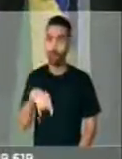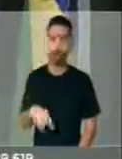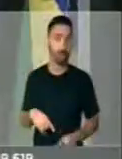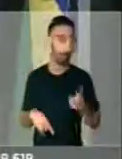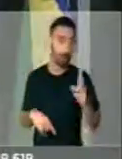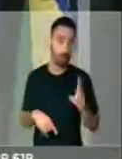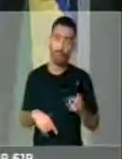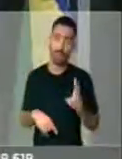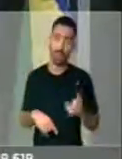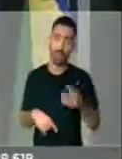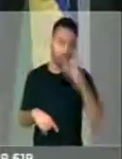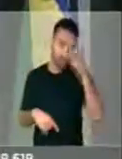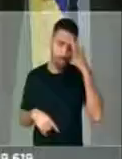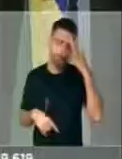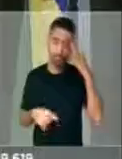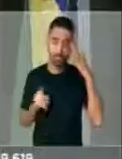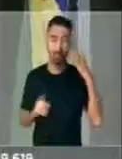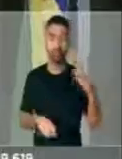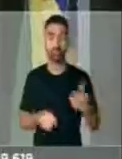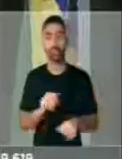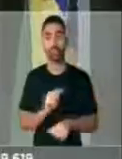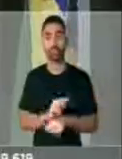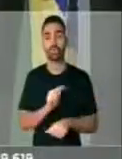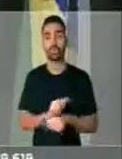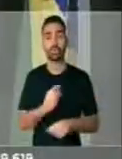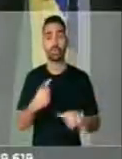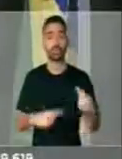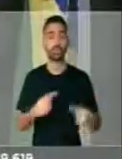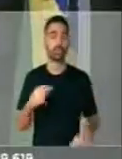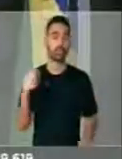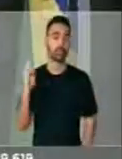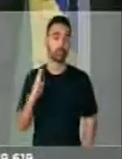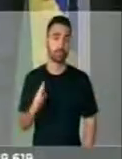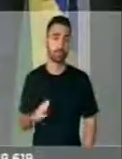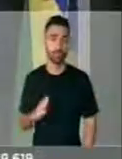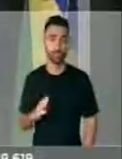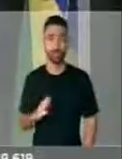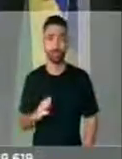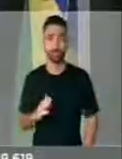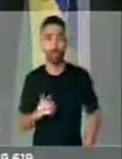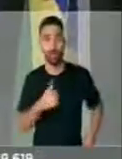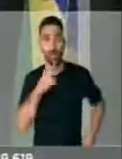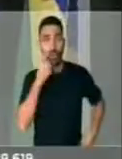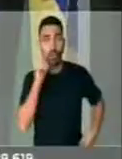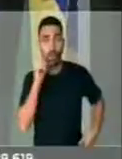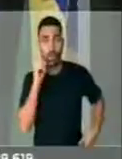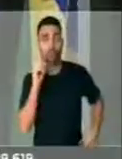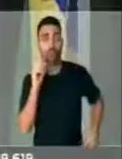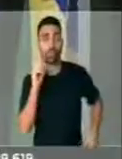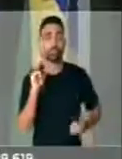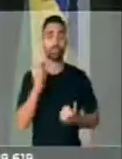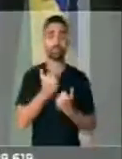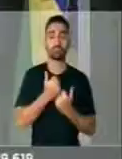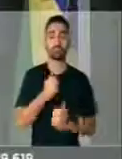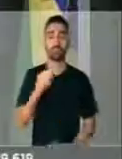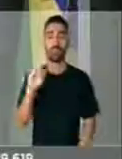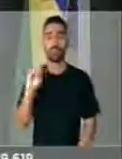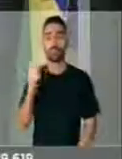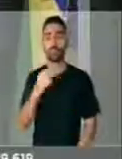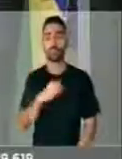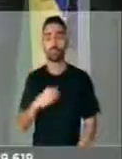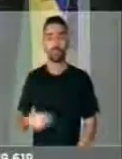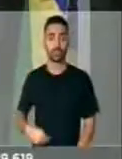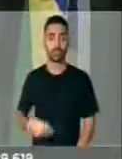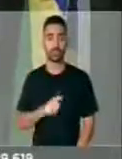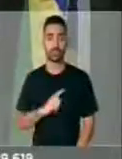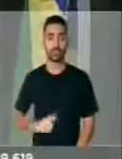mesmos que controlam hoje a política brasileira. Ontem a nomeação do ex-ministro do governo do